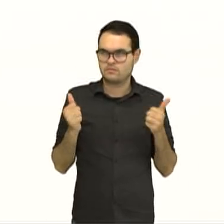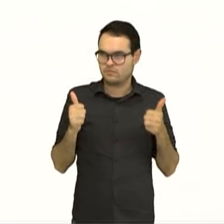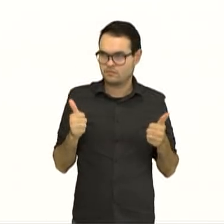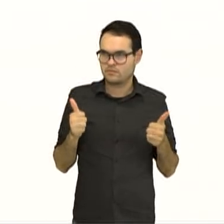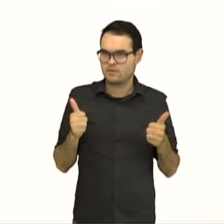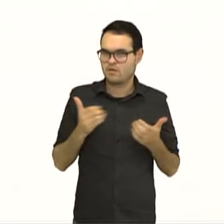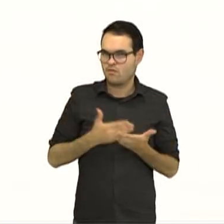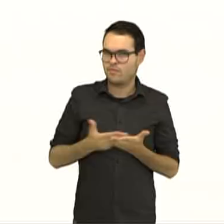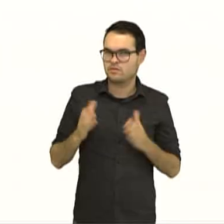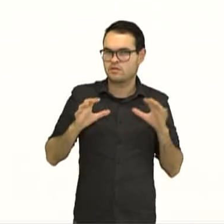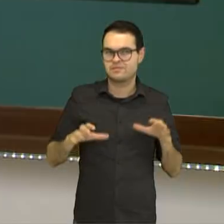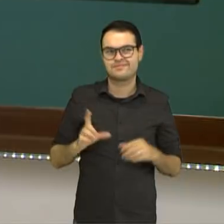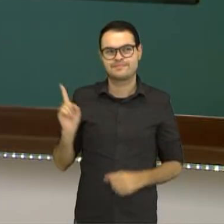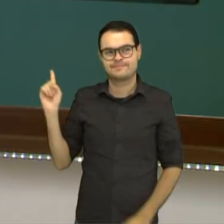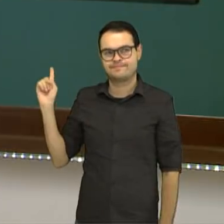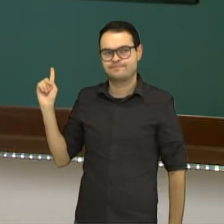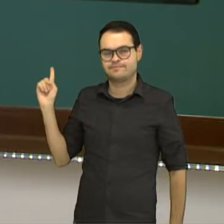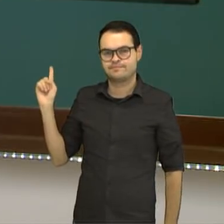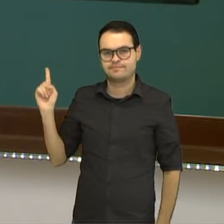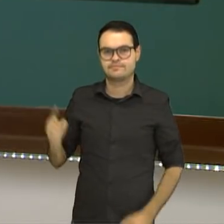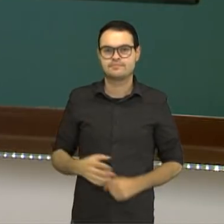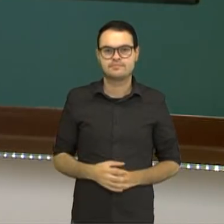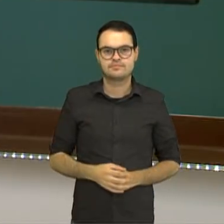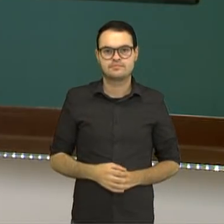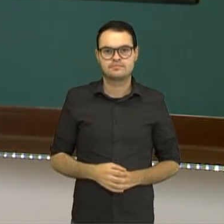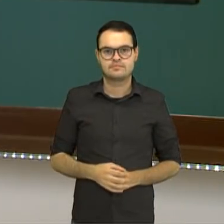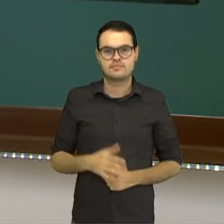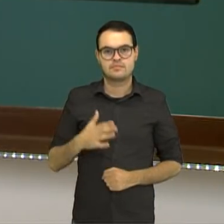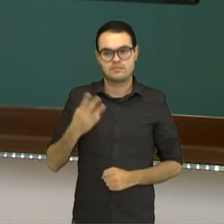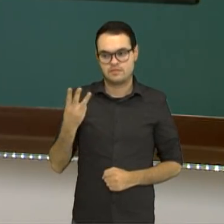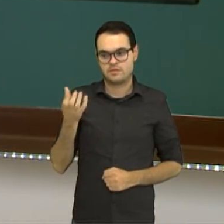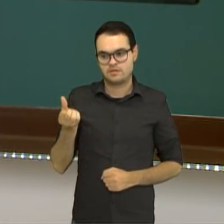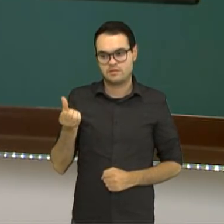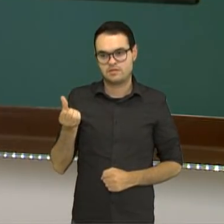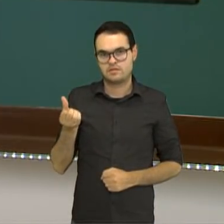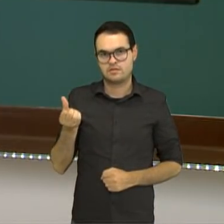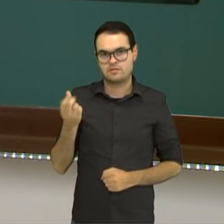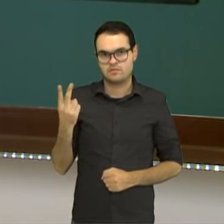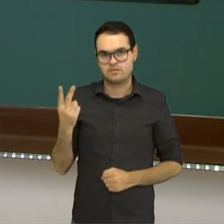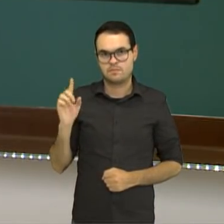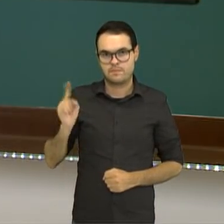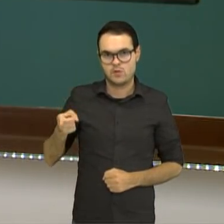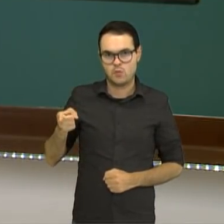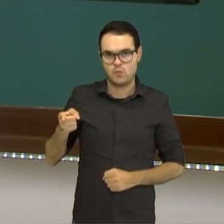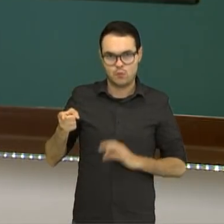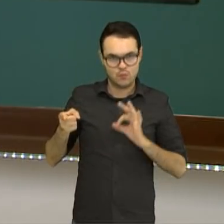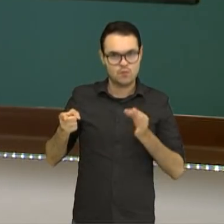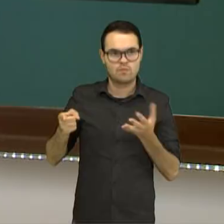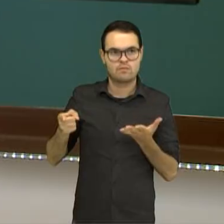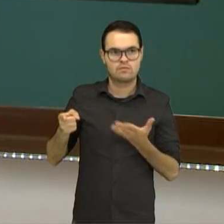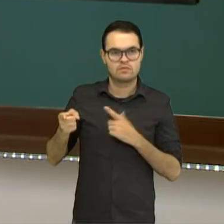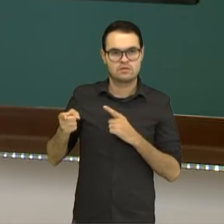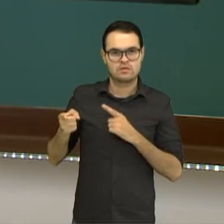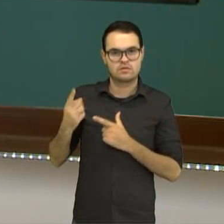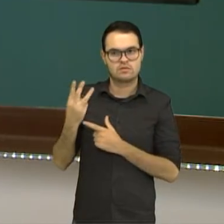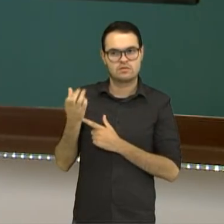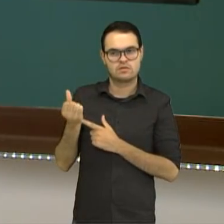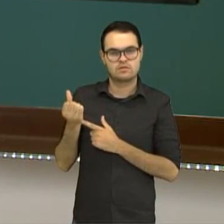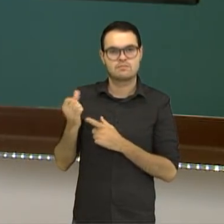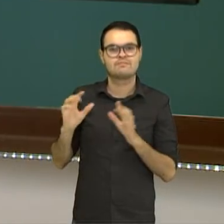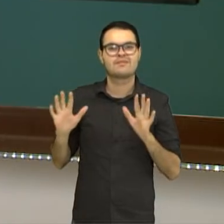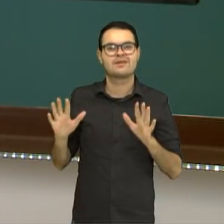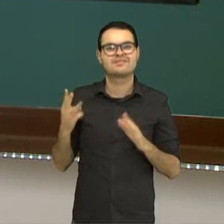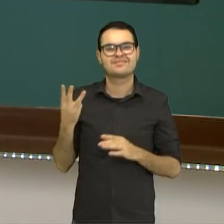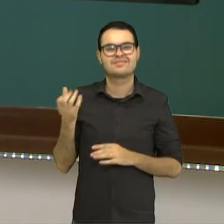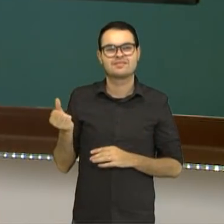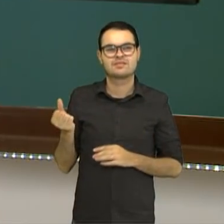já começa aqui esse número, ó, não é? Esse meu número não é 362 mil? Não tem um 36 aqui? Mas seria o 36 com